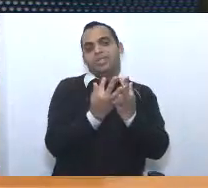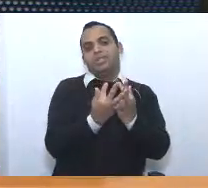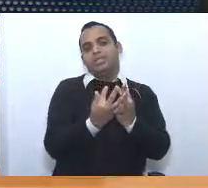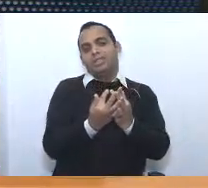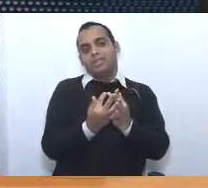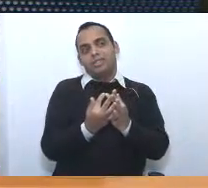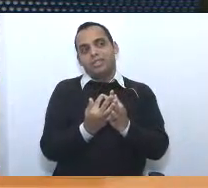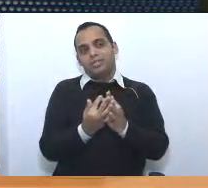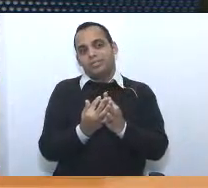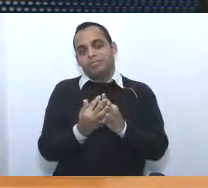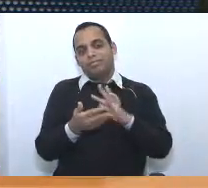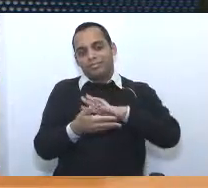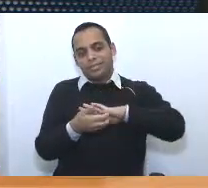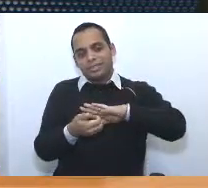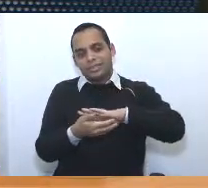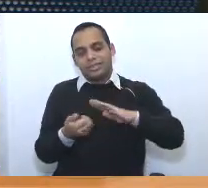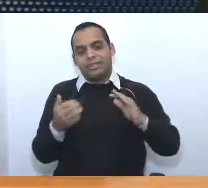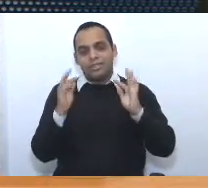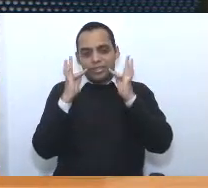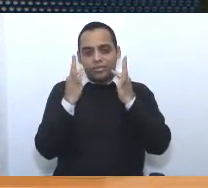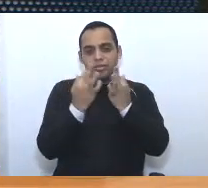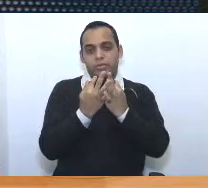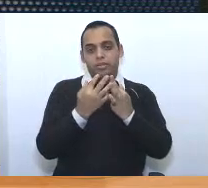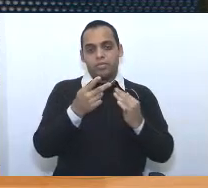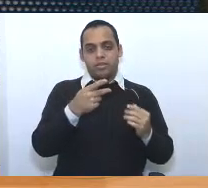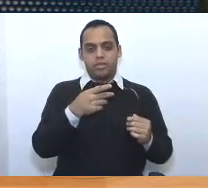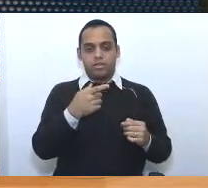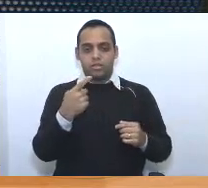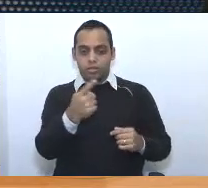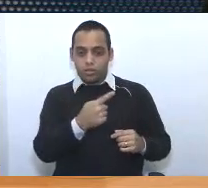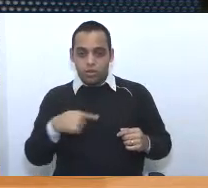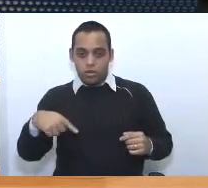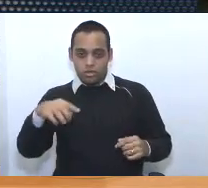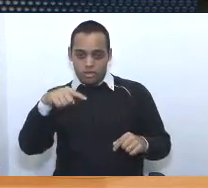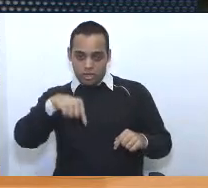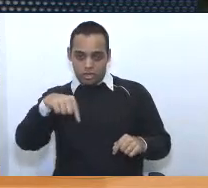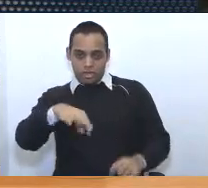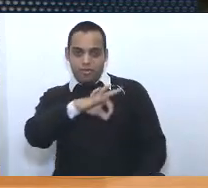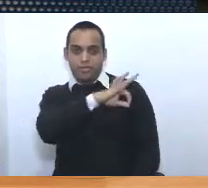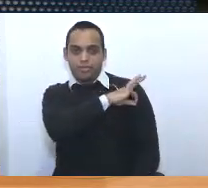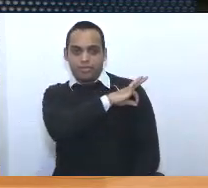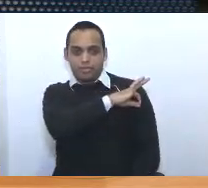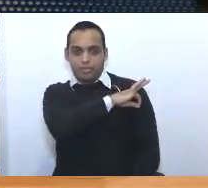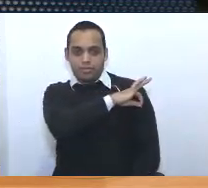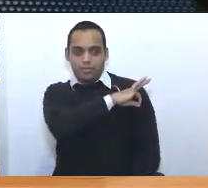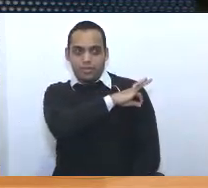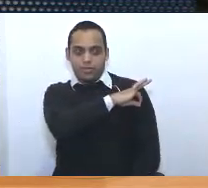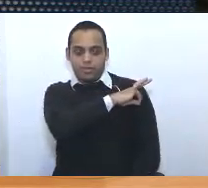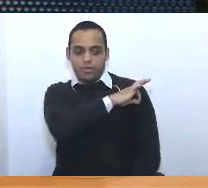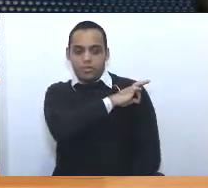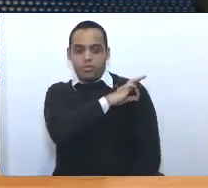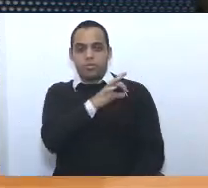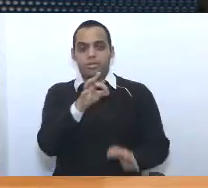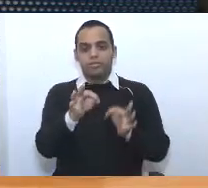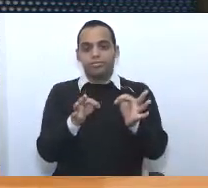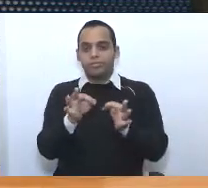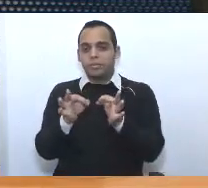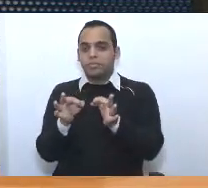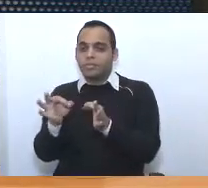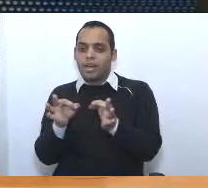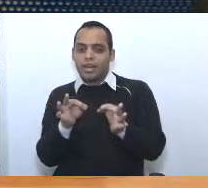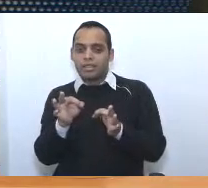que nós, prefeitura, temos a logística. Então, a justiça